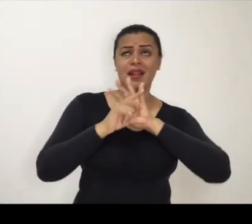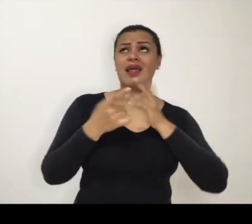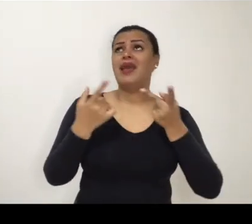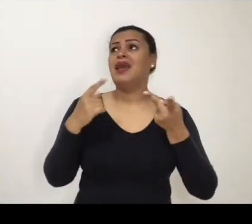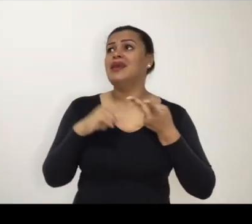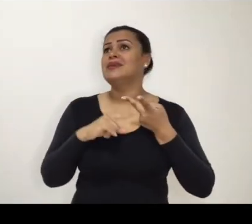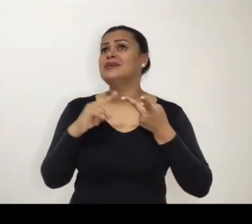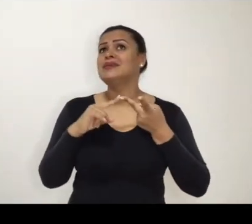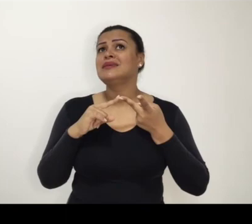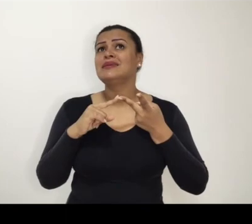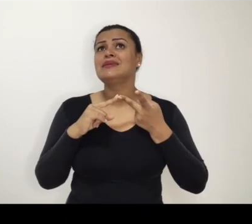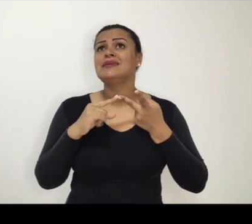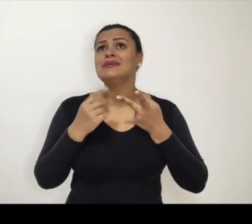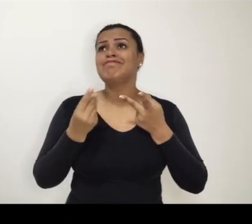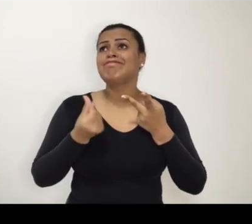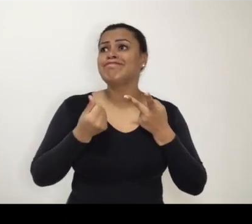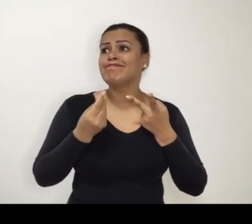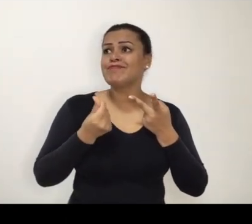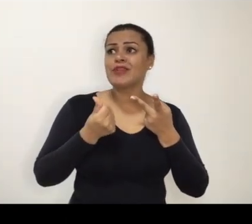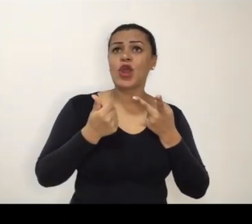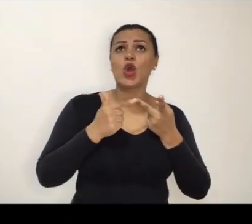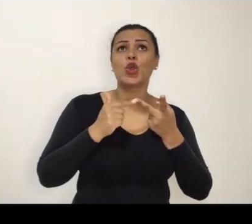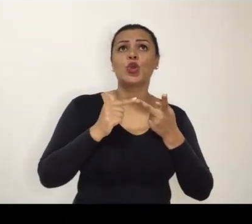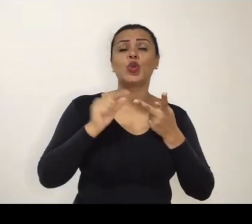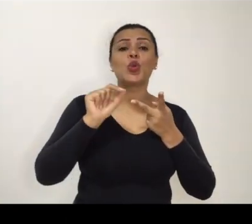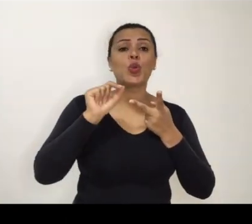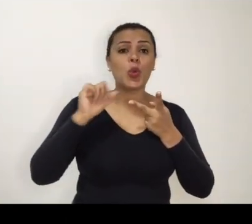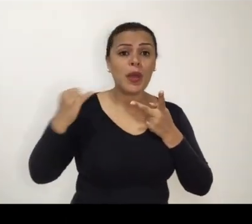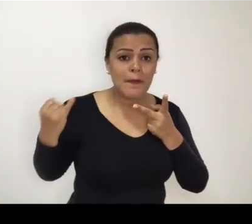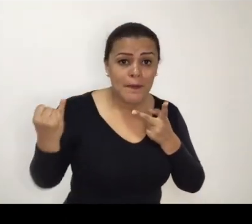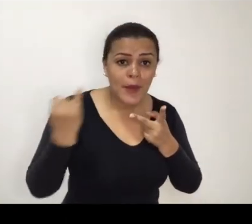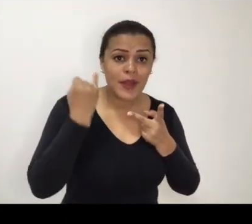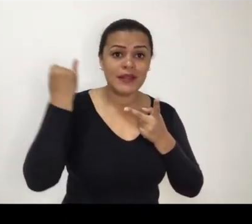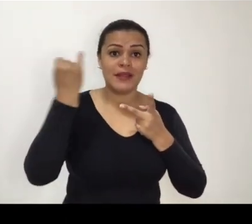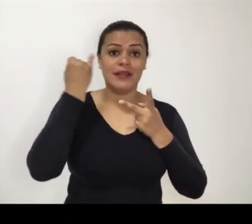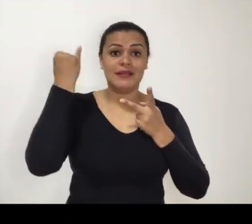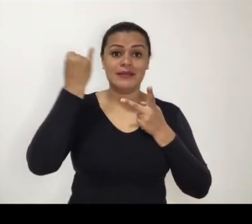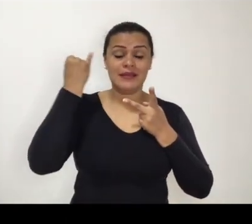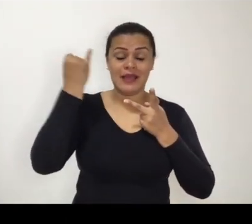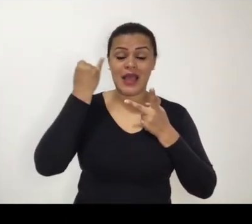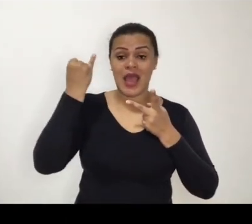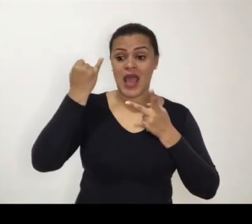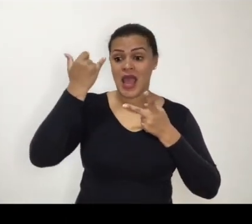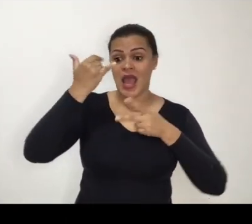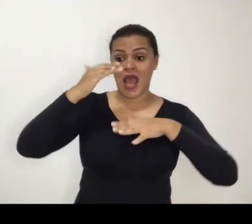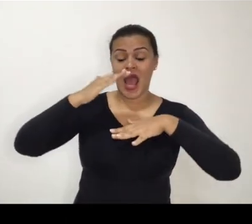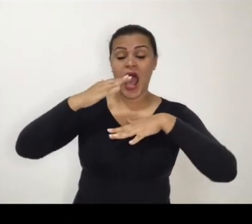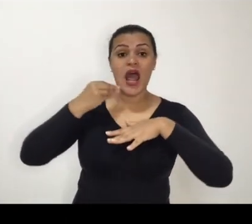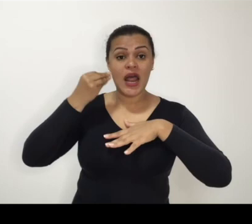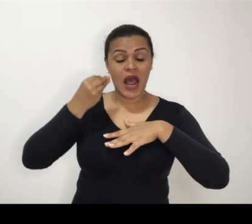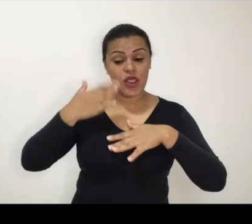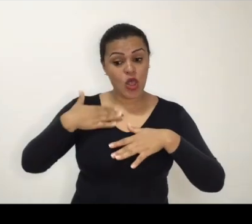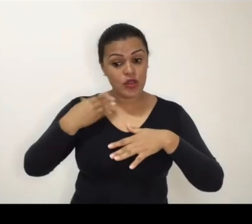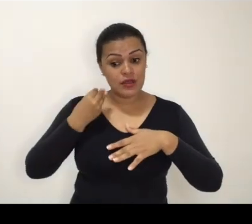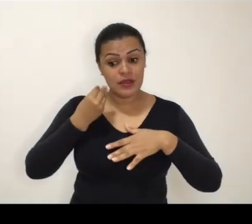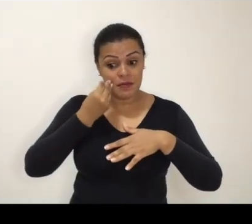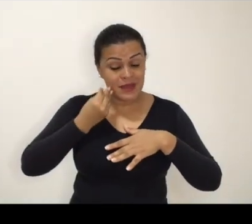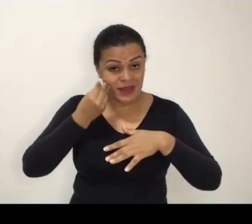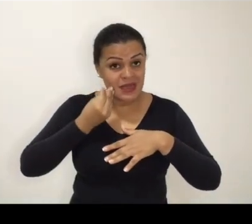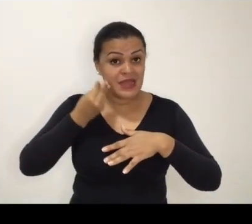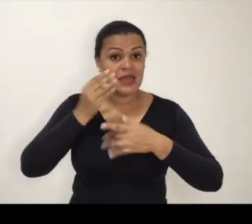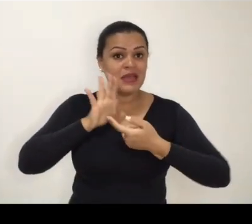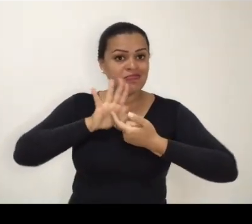E do quanto é importante a nossa atuação, a nossa presença ali, para poder transformar